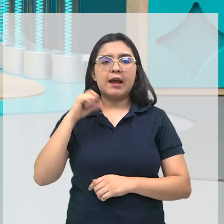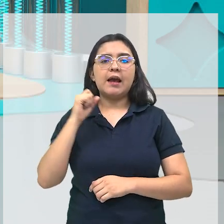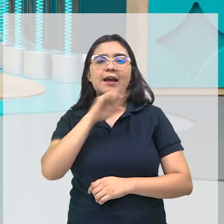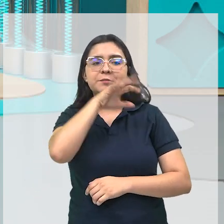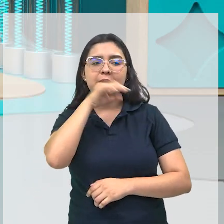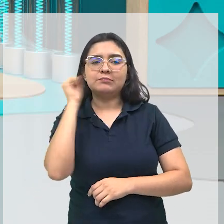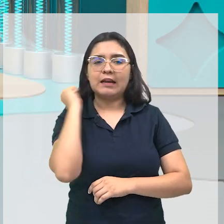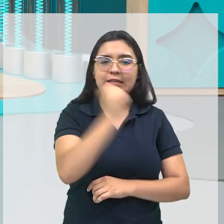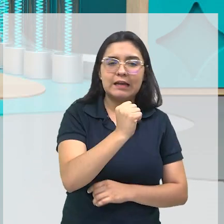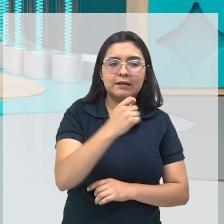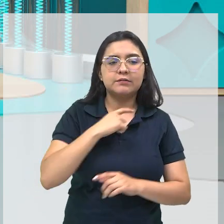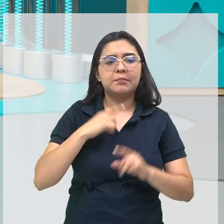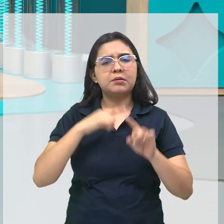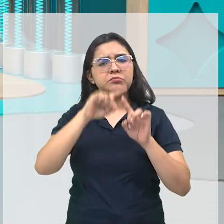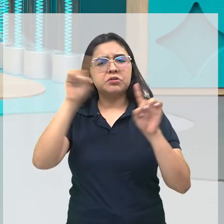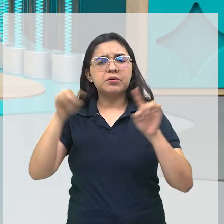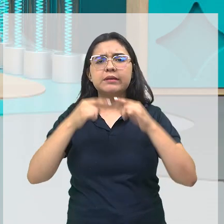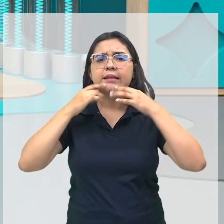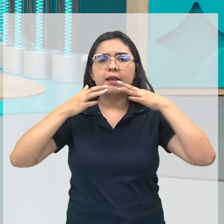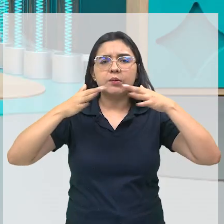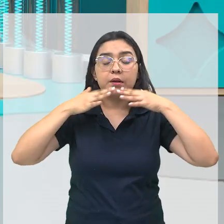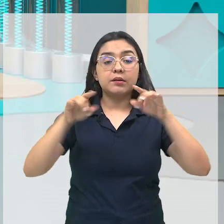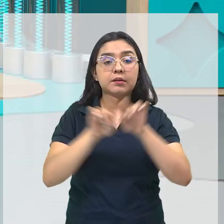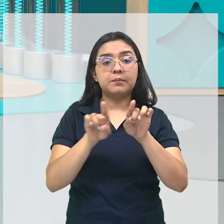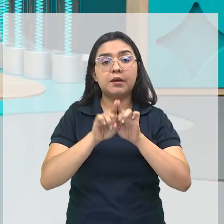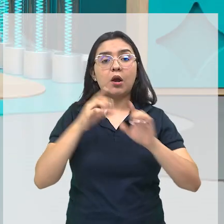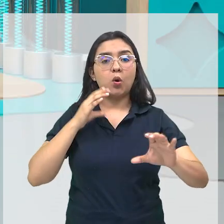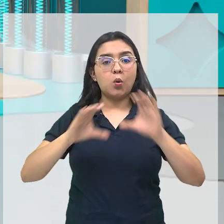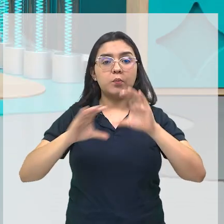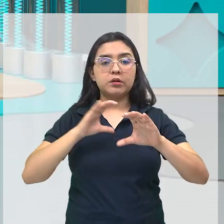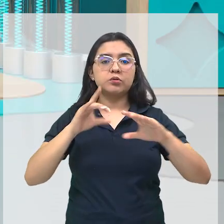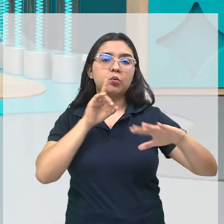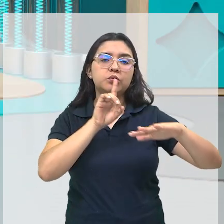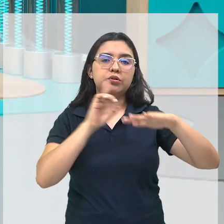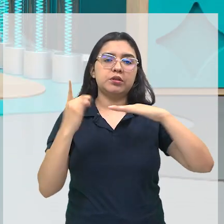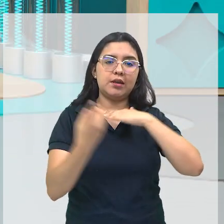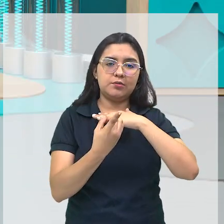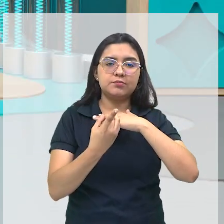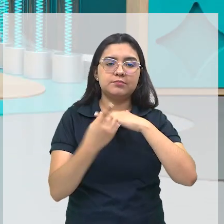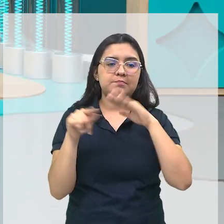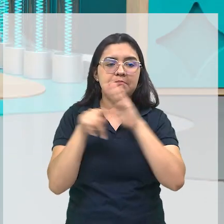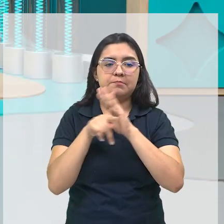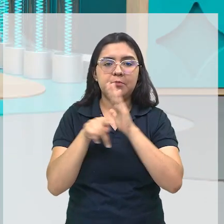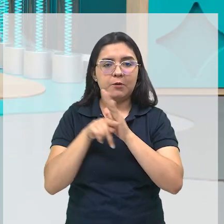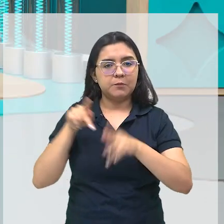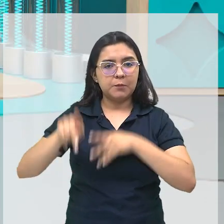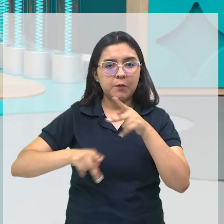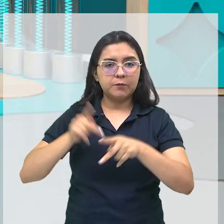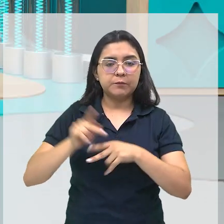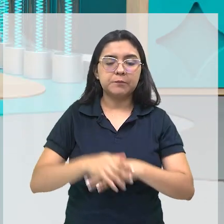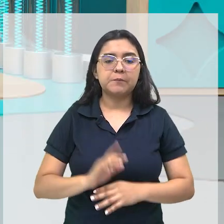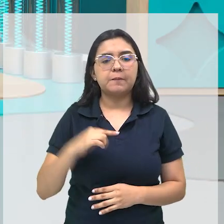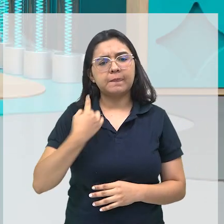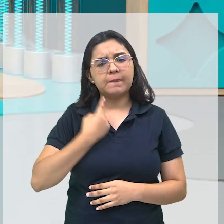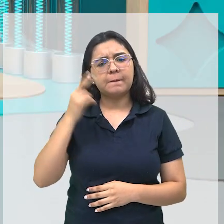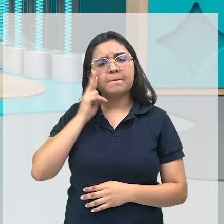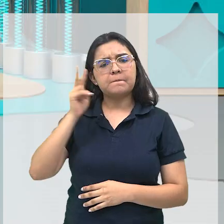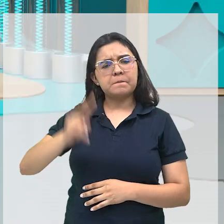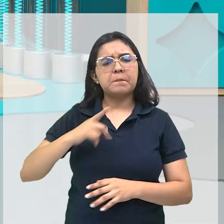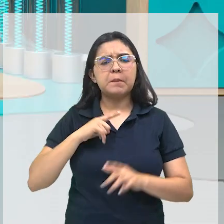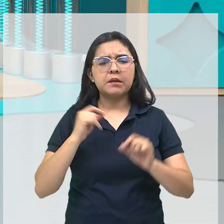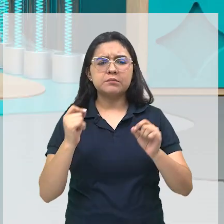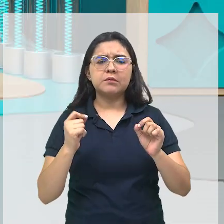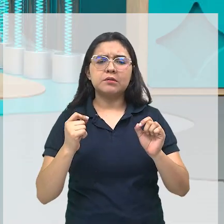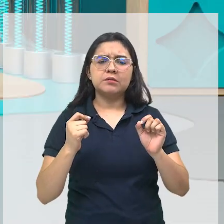aos ciclos naturais e à comunicação com os deuses, né? A gente olhando assim parece um monte